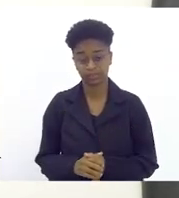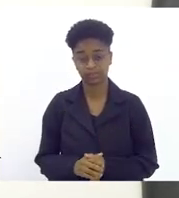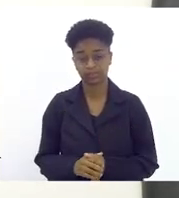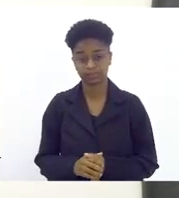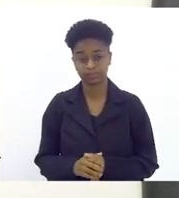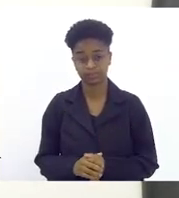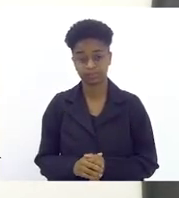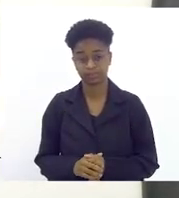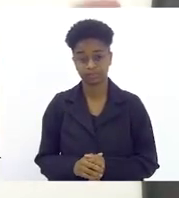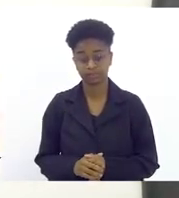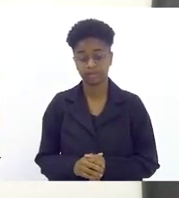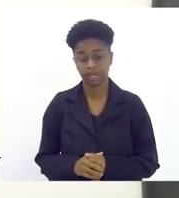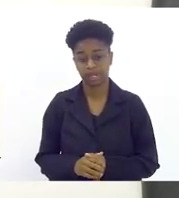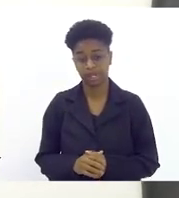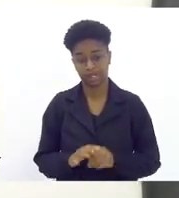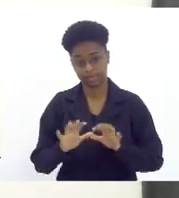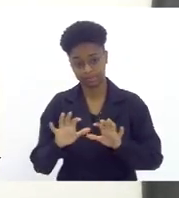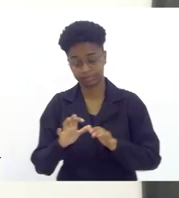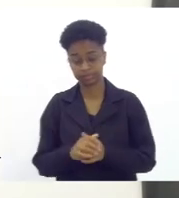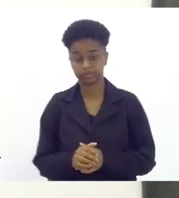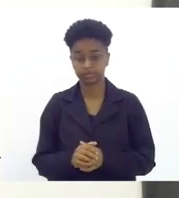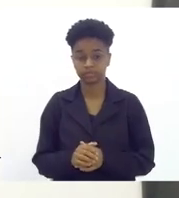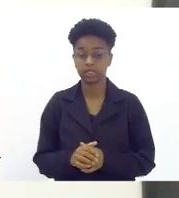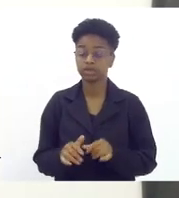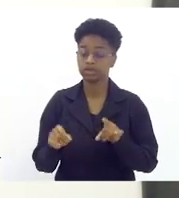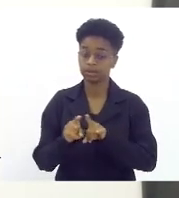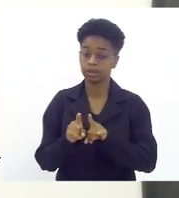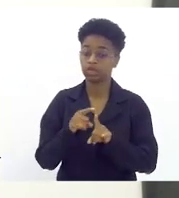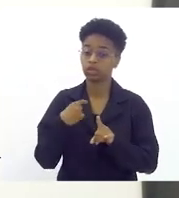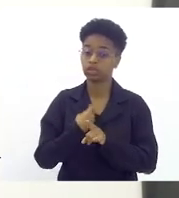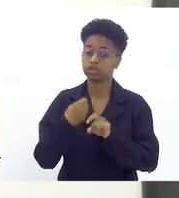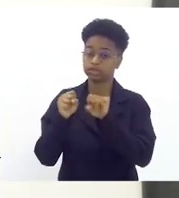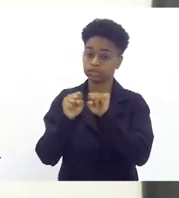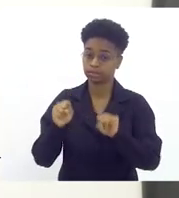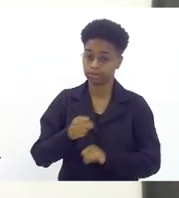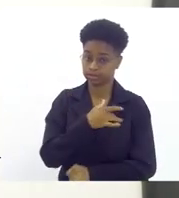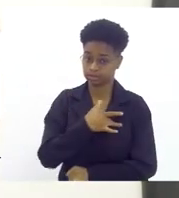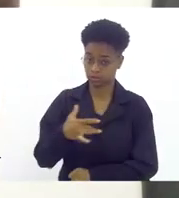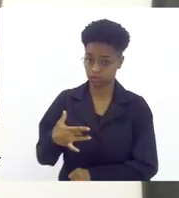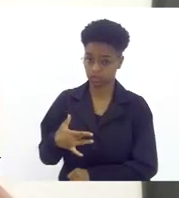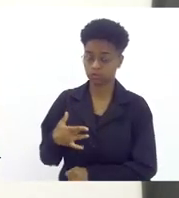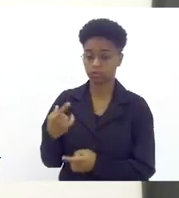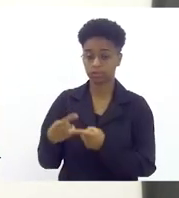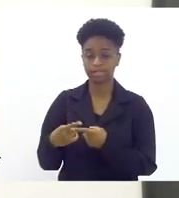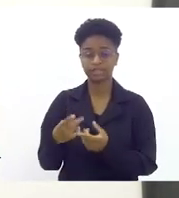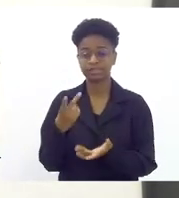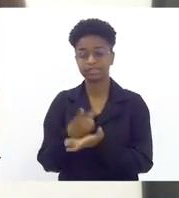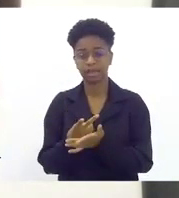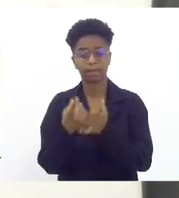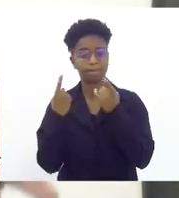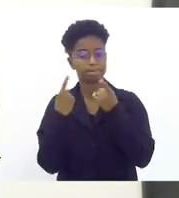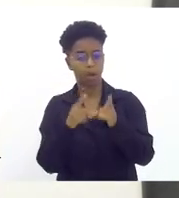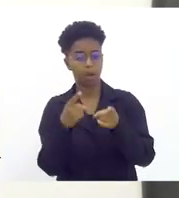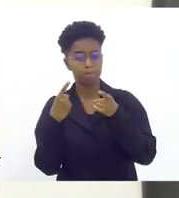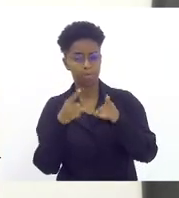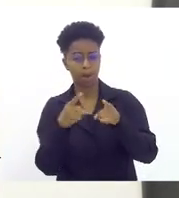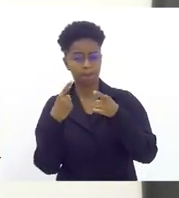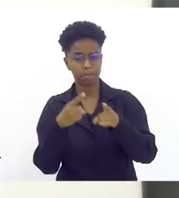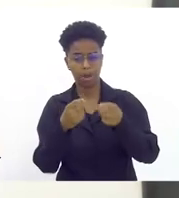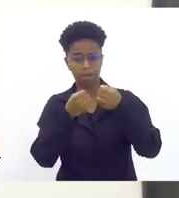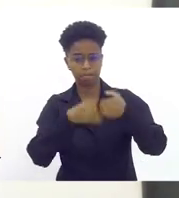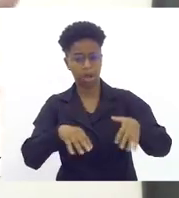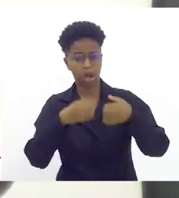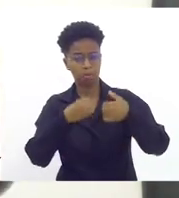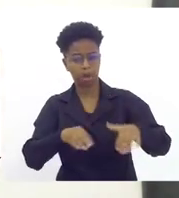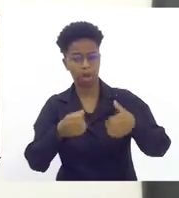são essas questões. Por outro lado, é o nosso sistema de saúde, que a todo momento é atacado, é desmontado, né?